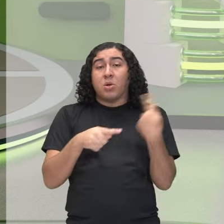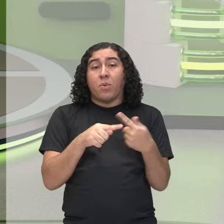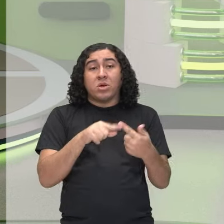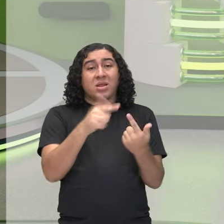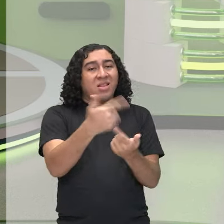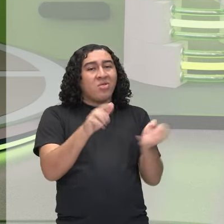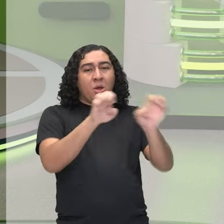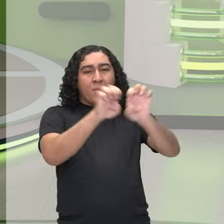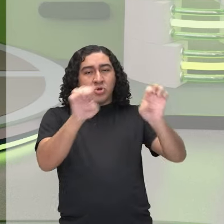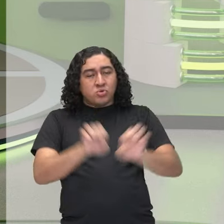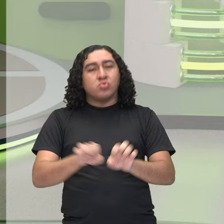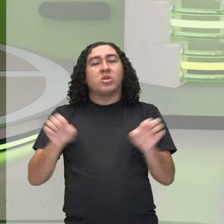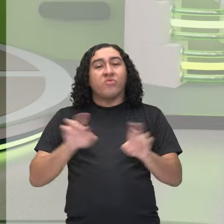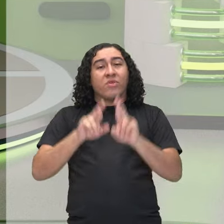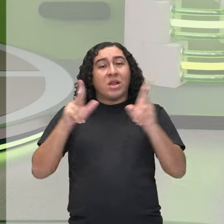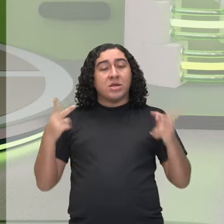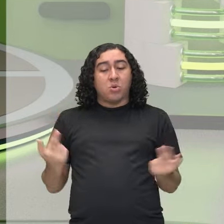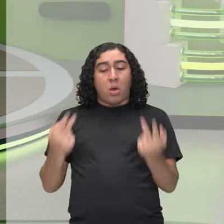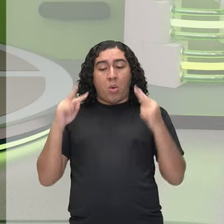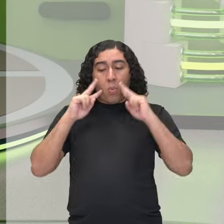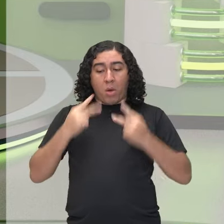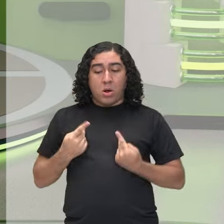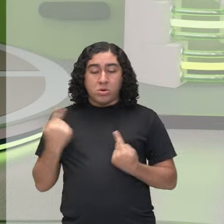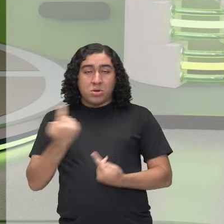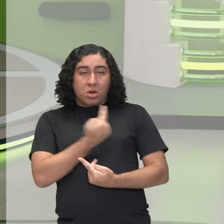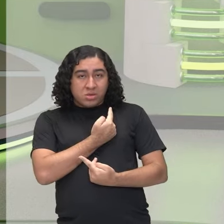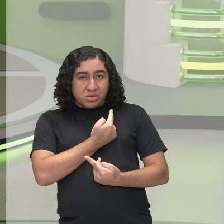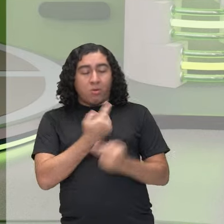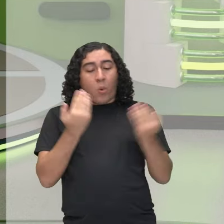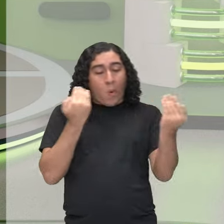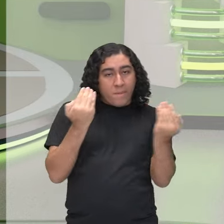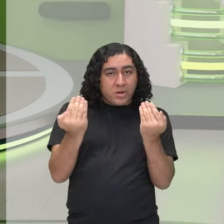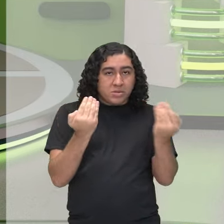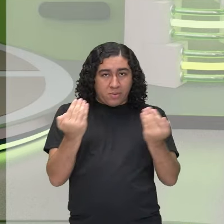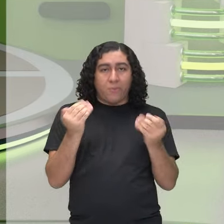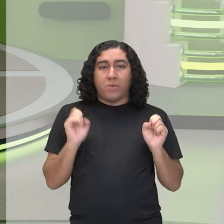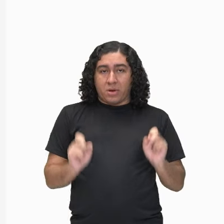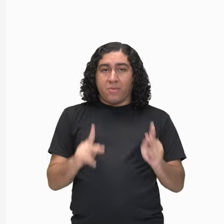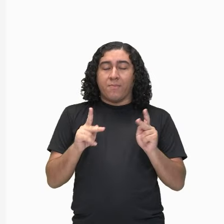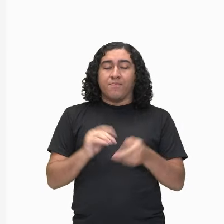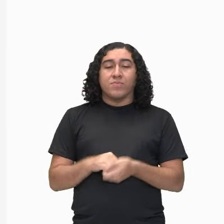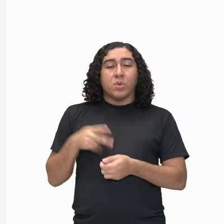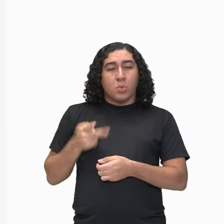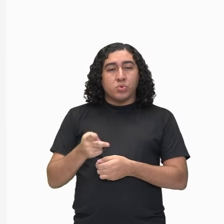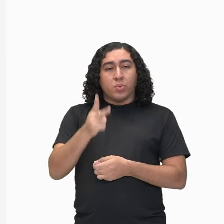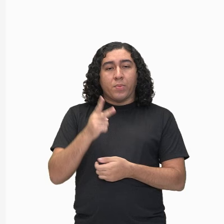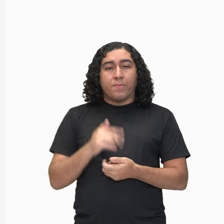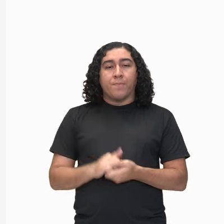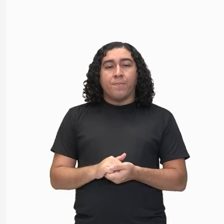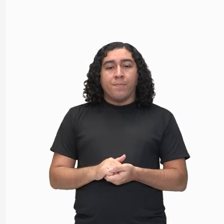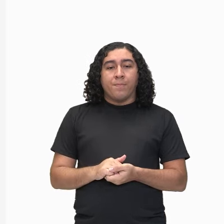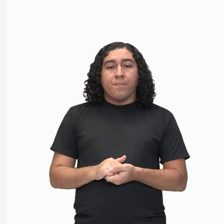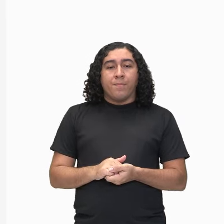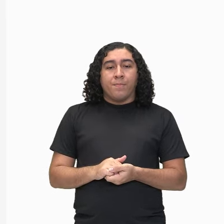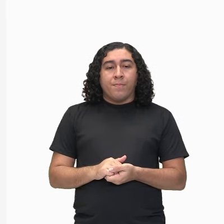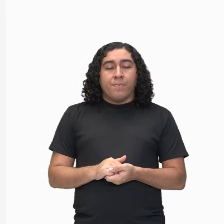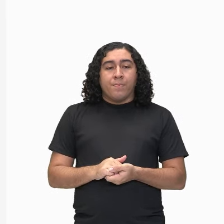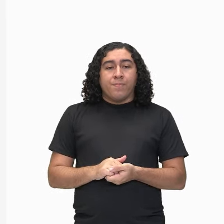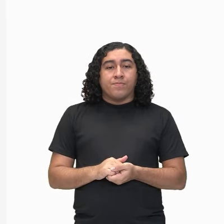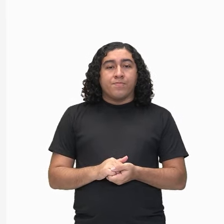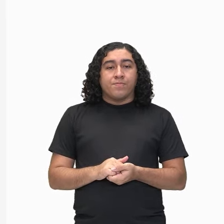tão complexa quanto a nossa, fazendo uma comparação com o corpo humano. Vamos seguir aí. Então,